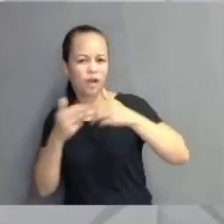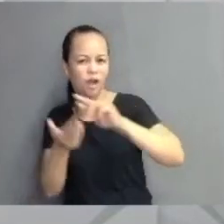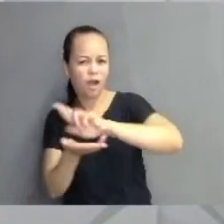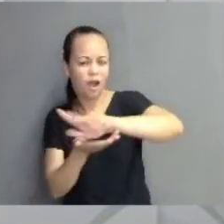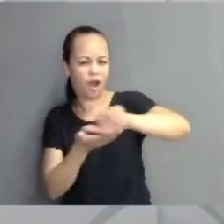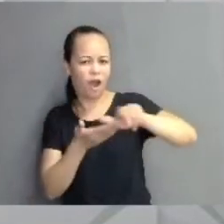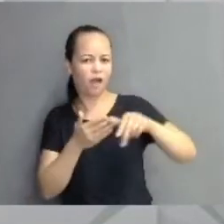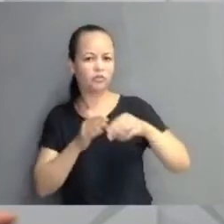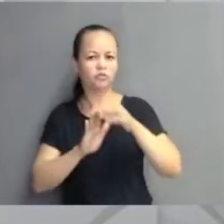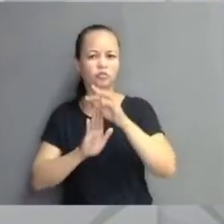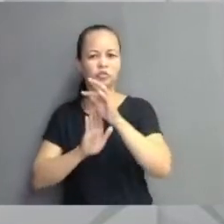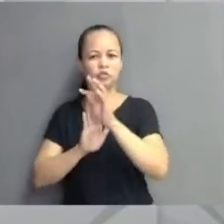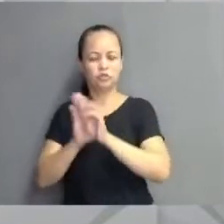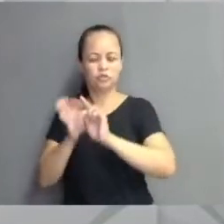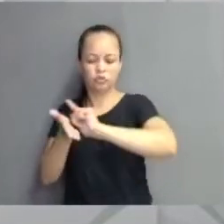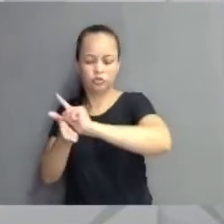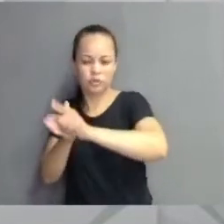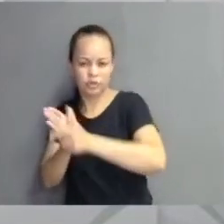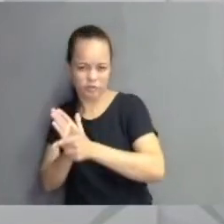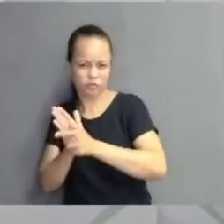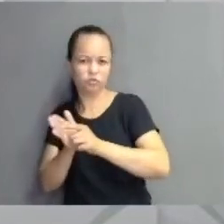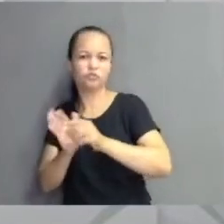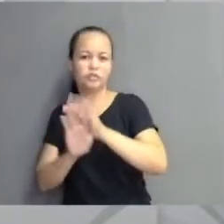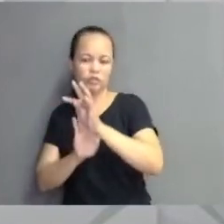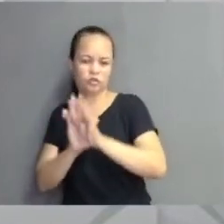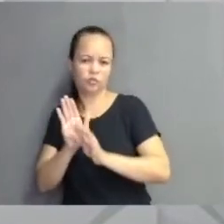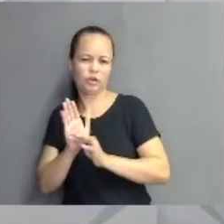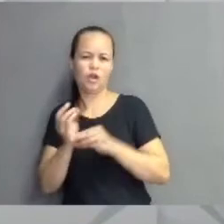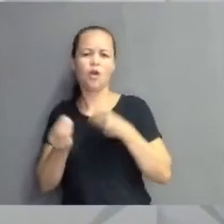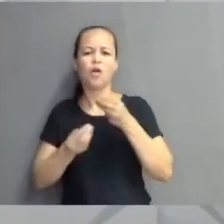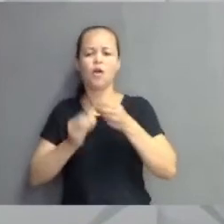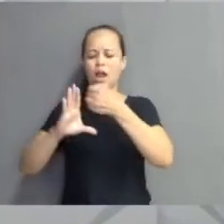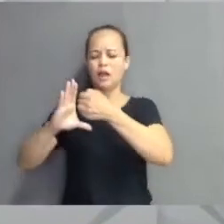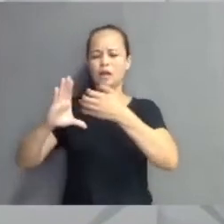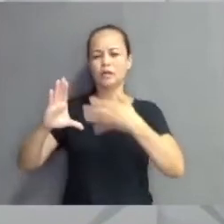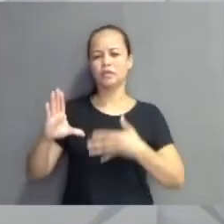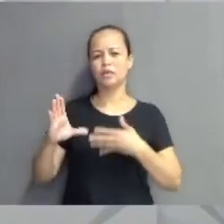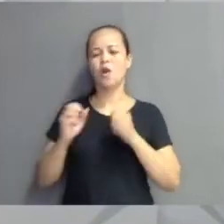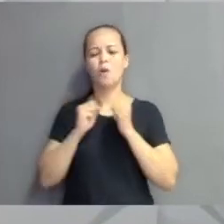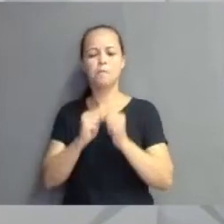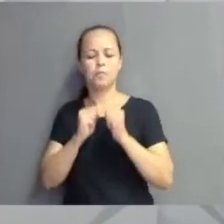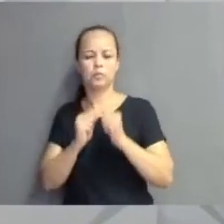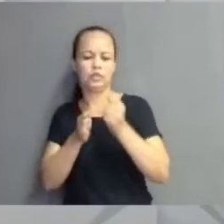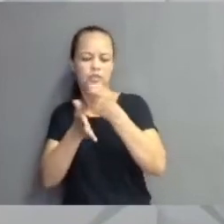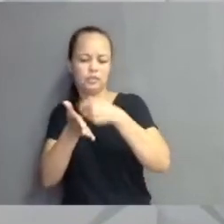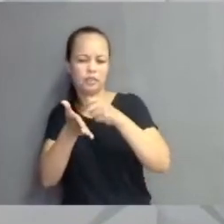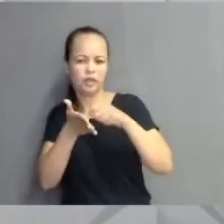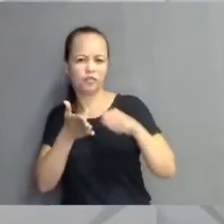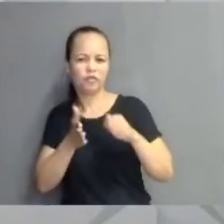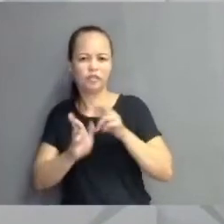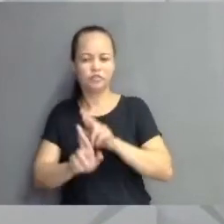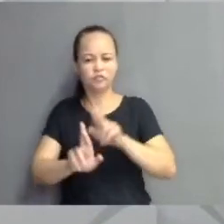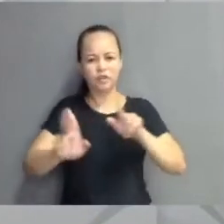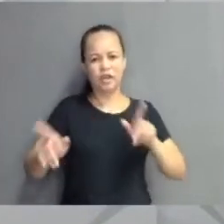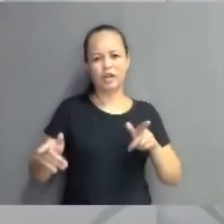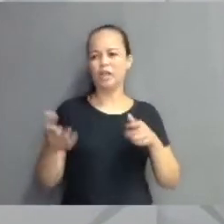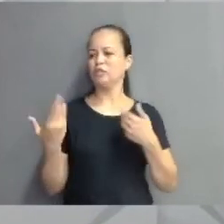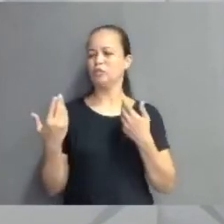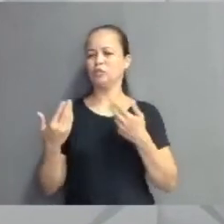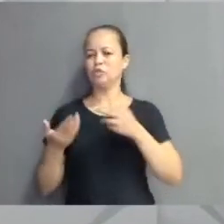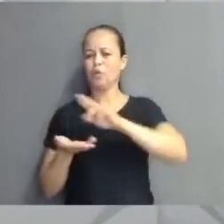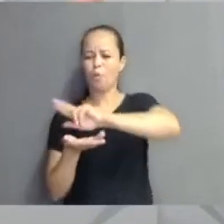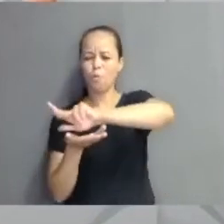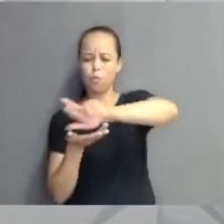textuais Quais são as suas características como é que podemos escrever textos diferentes de modelos e